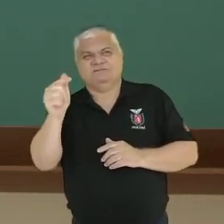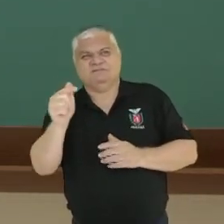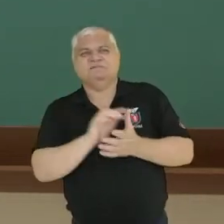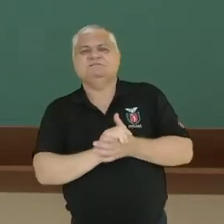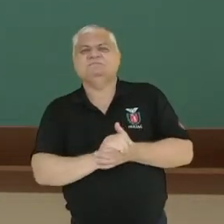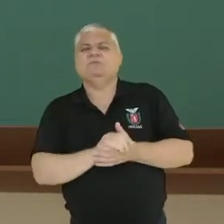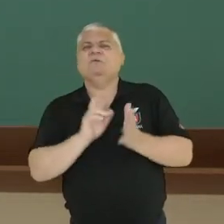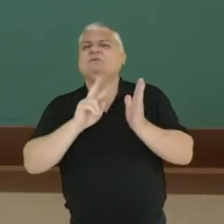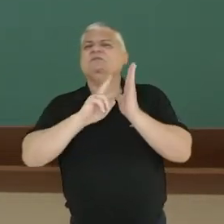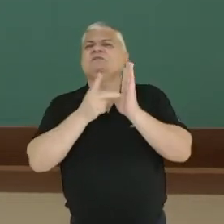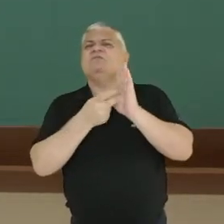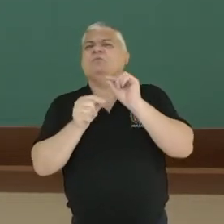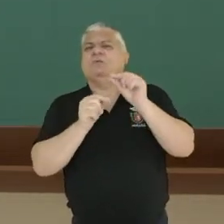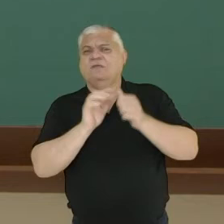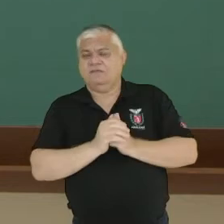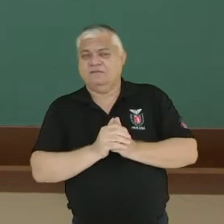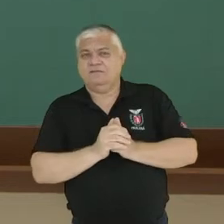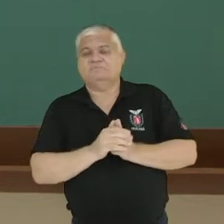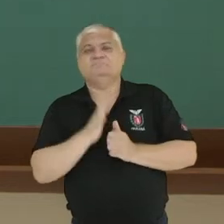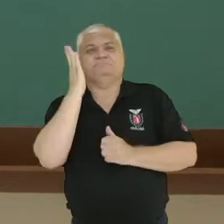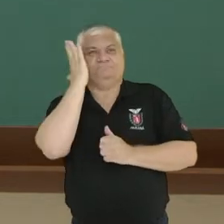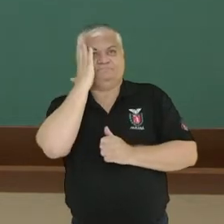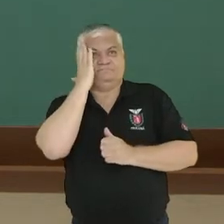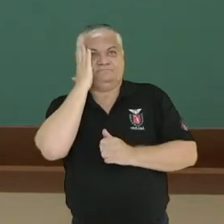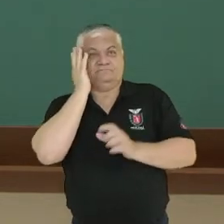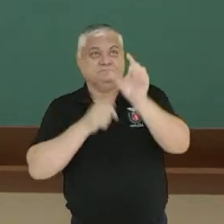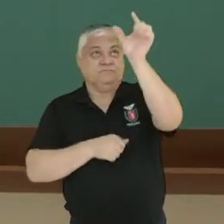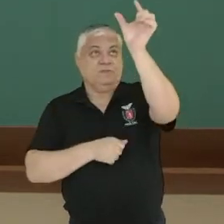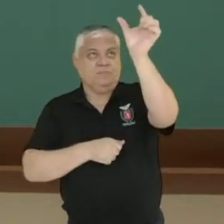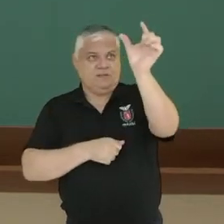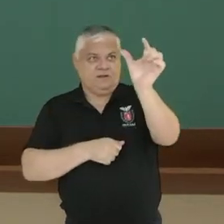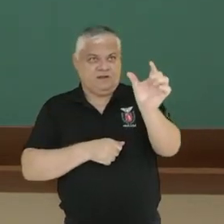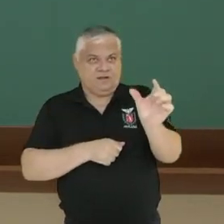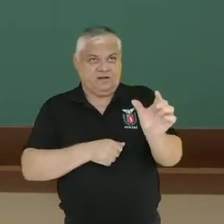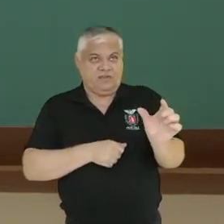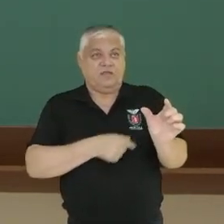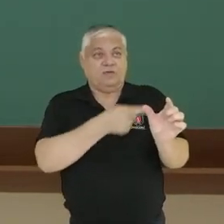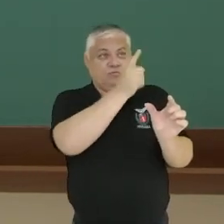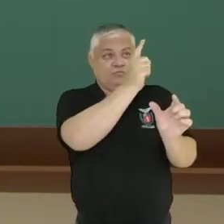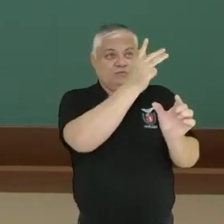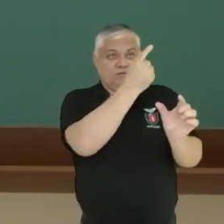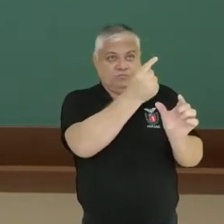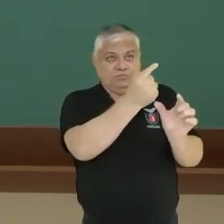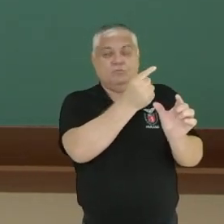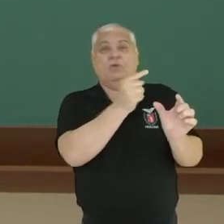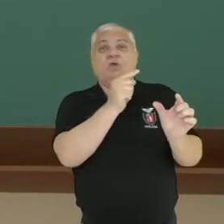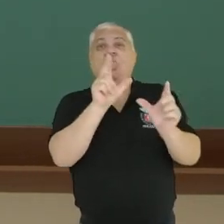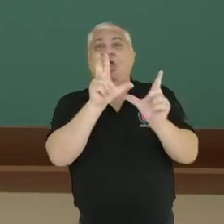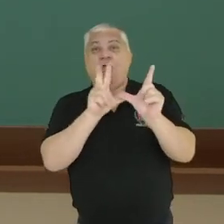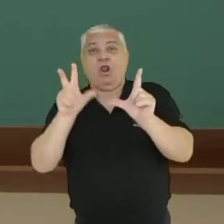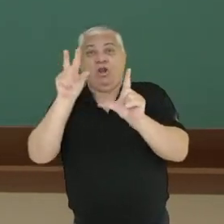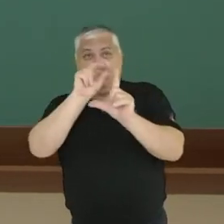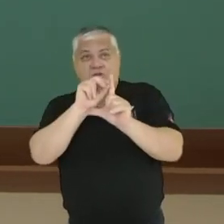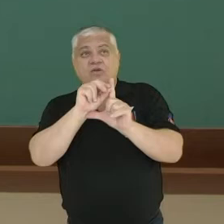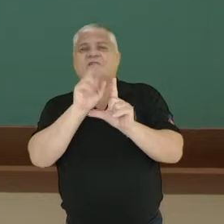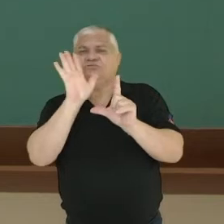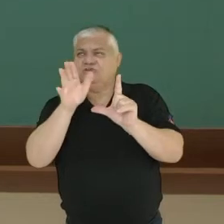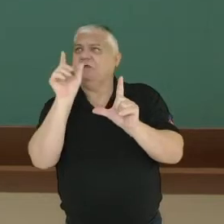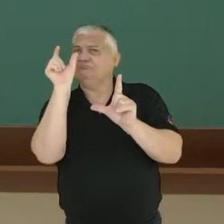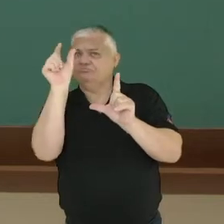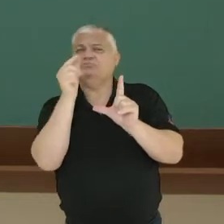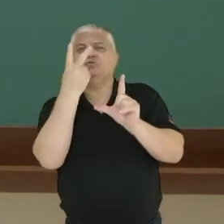2,11727. O que significa? Nós já sabemos que esse daqui é o valor do logaritmo, então eu já sei que a minha base